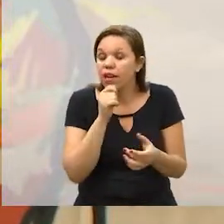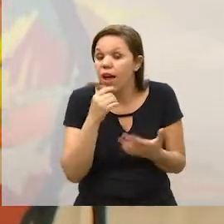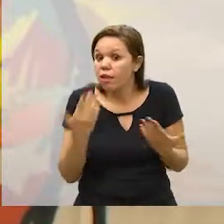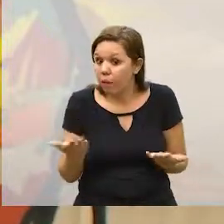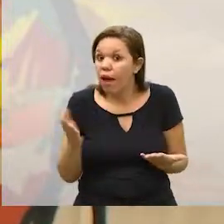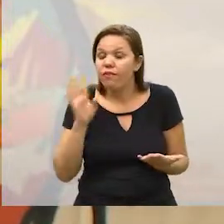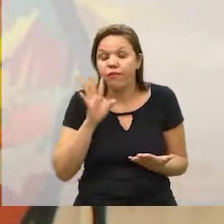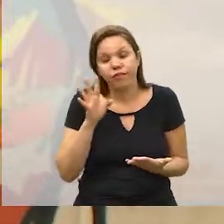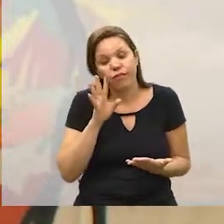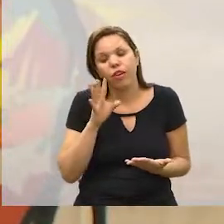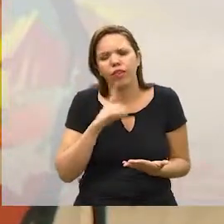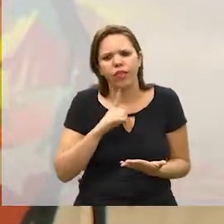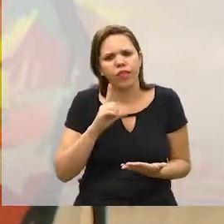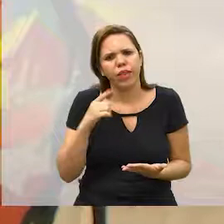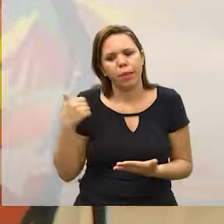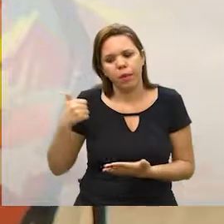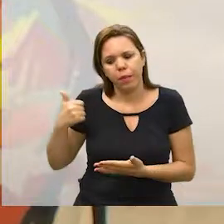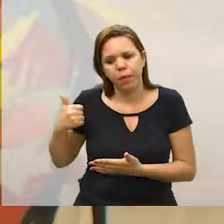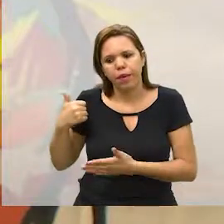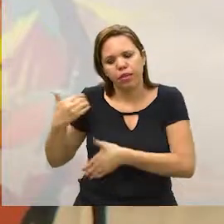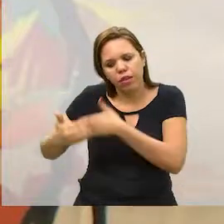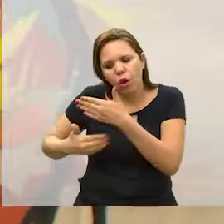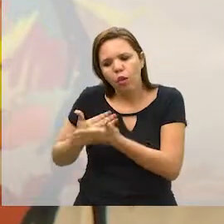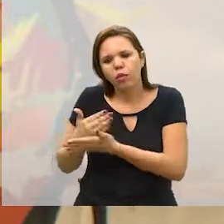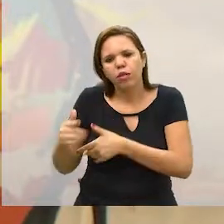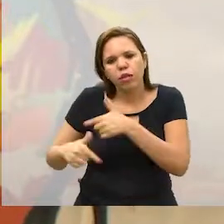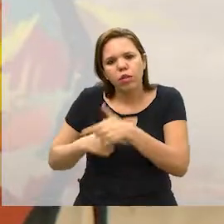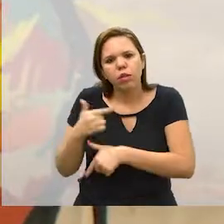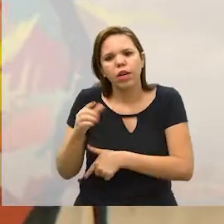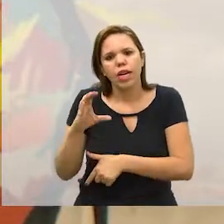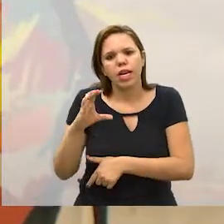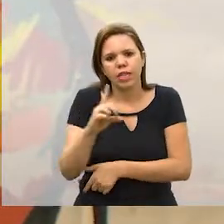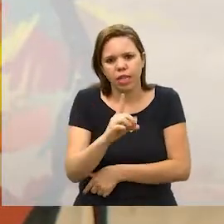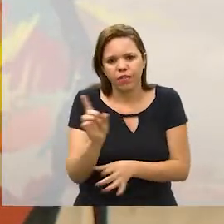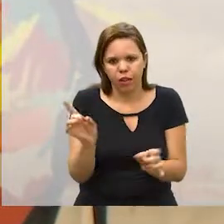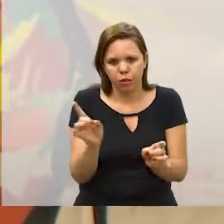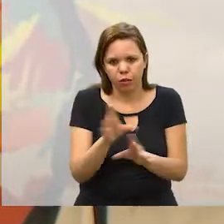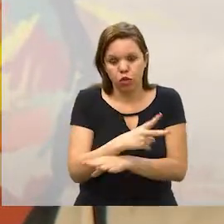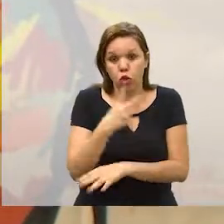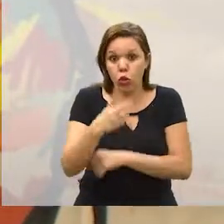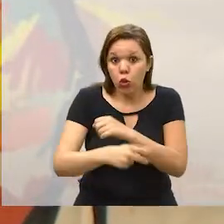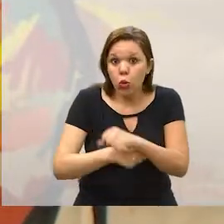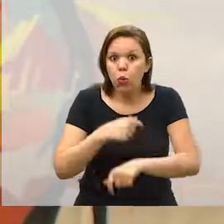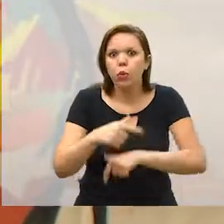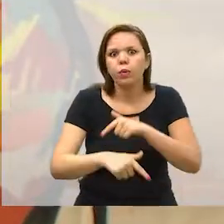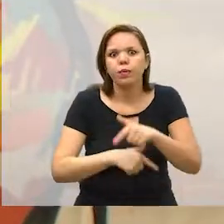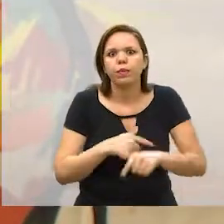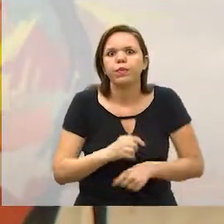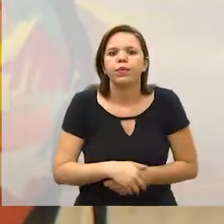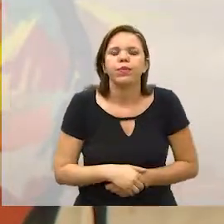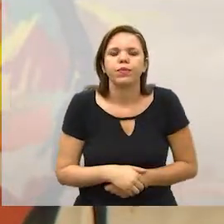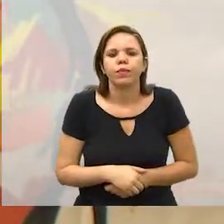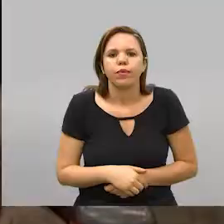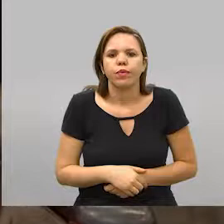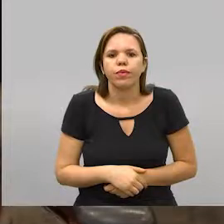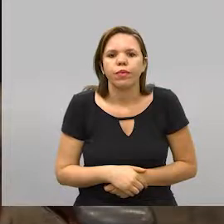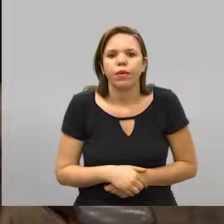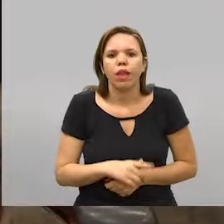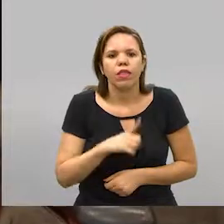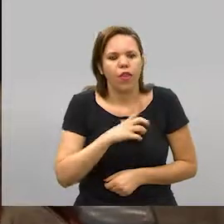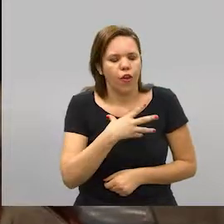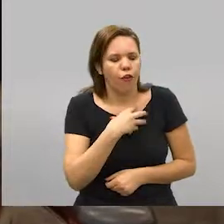tal. Então foi muito legal porque a gente, desde a primeira sementinha até o CD ficar pronto, foram 2 anos de trabalho.